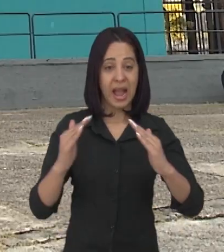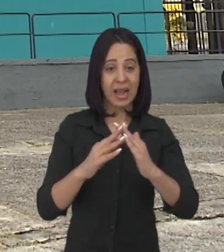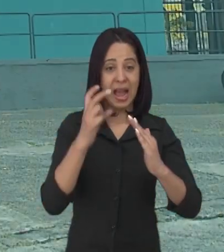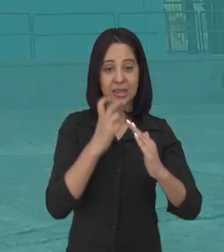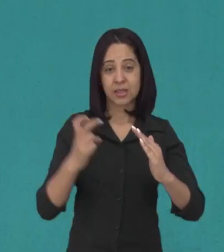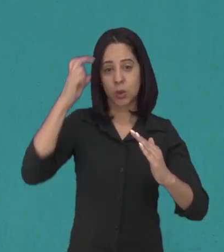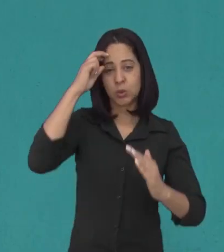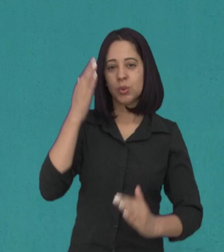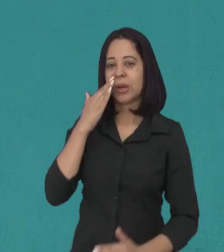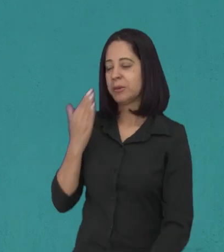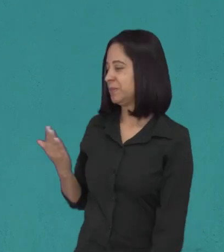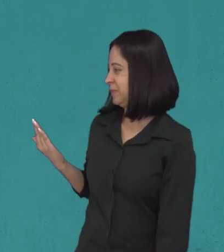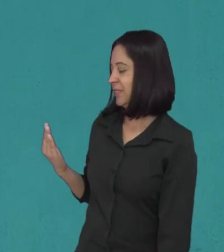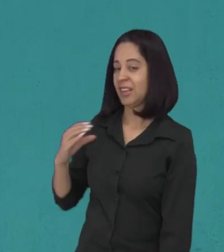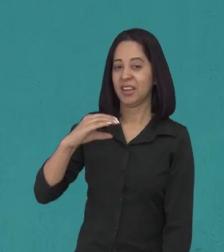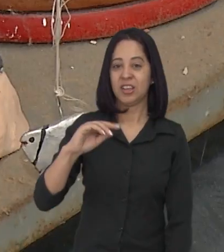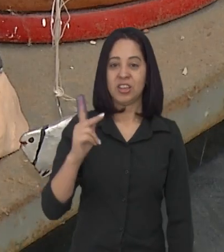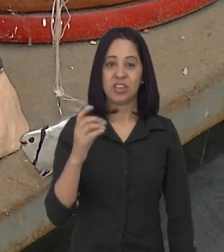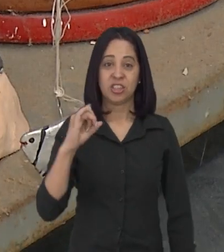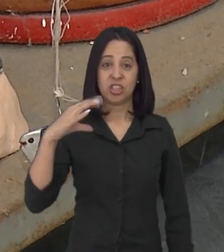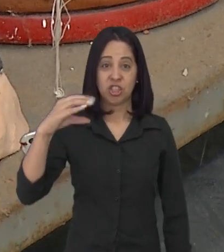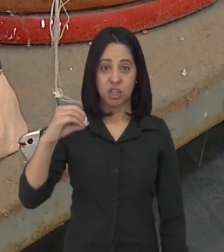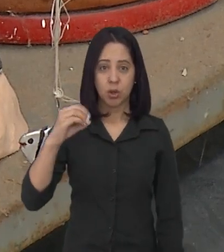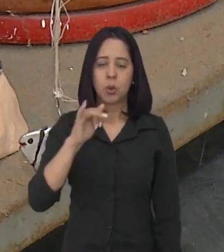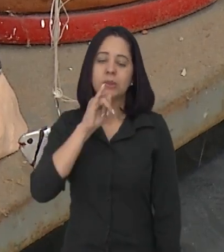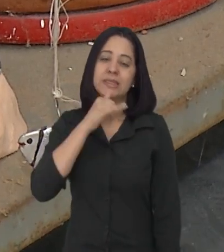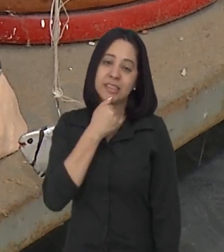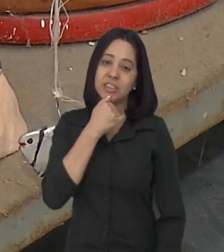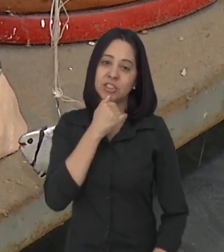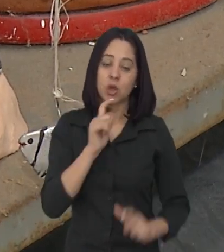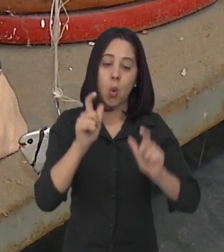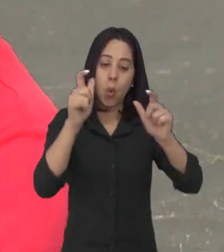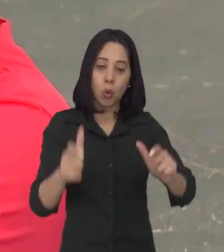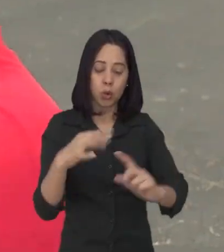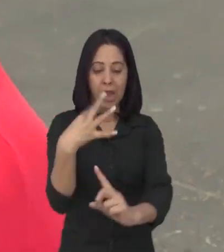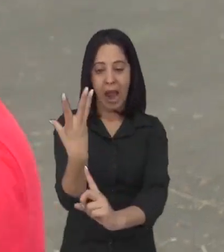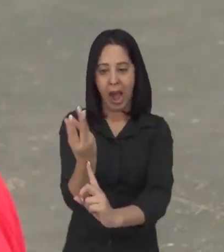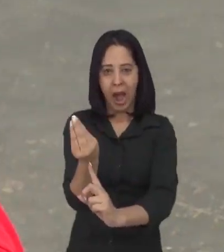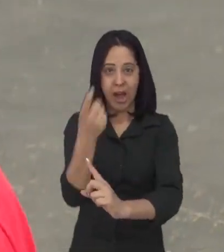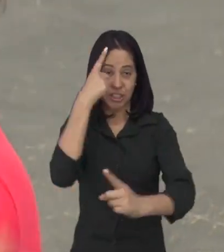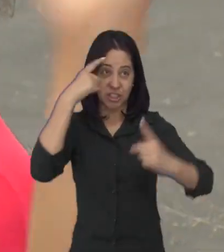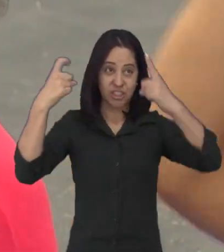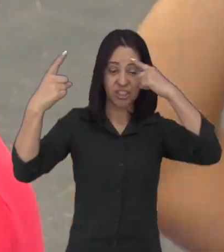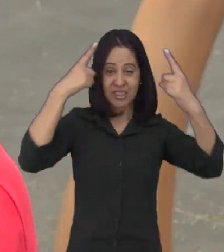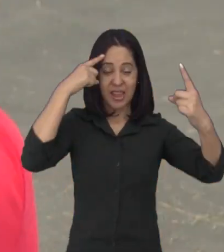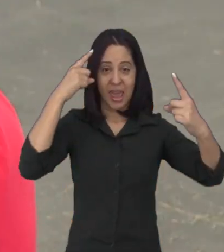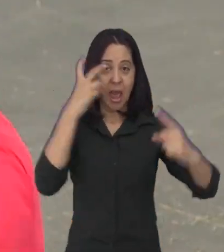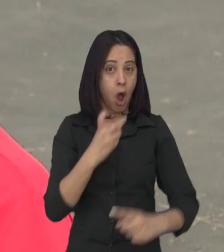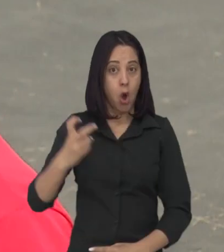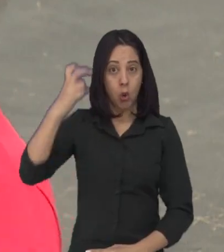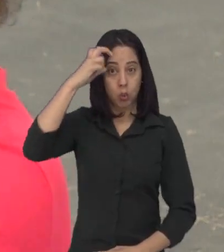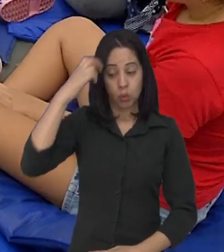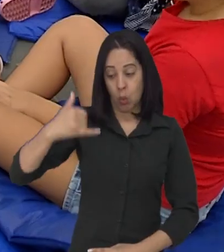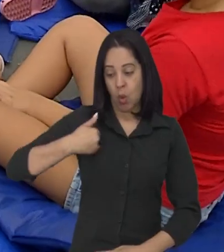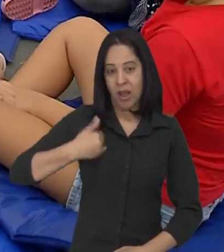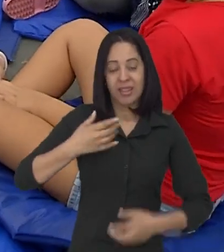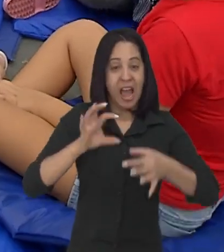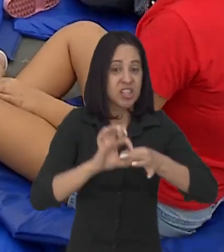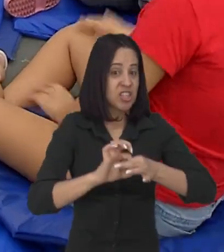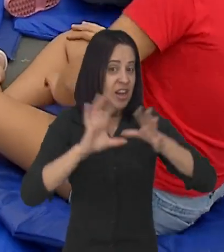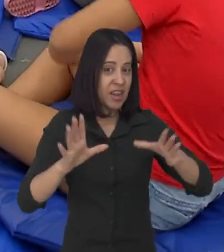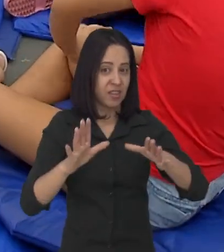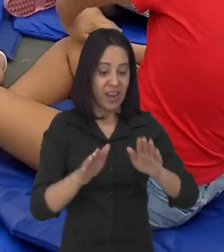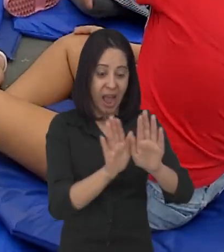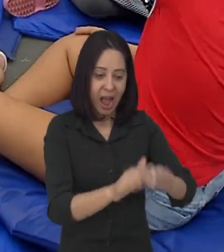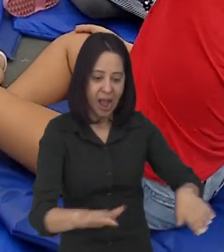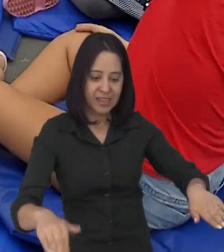Casa de Cultura Chico Triste, na Vila Tesouro, um lugar de arte e criatividade. Aqui a cultura é para todas as idades. No coral